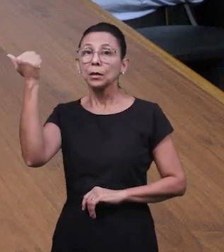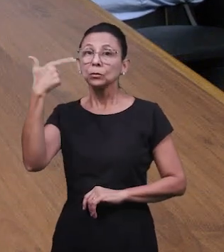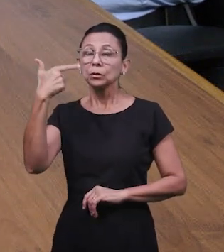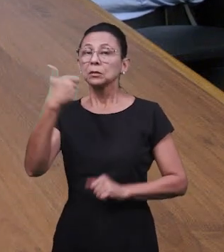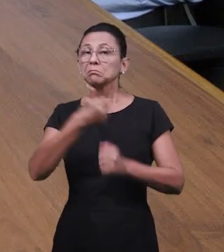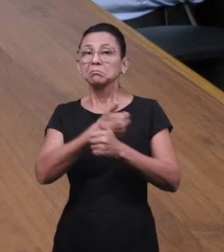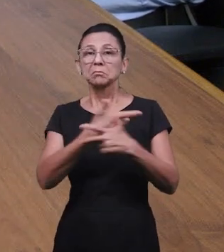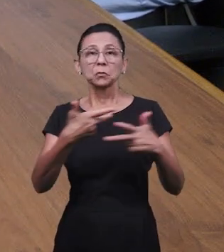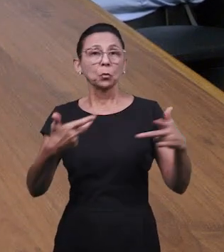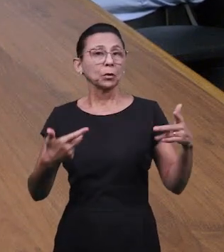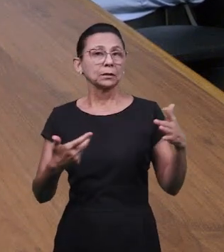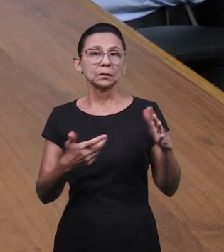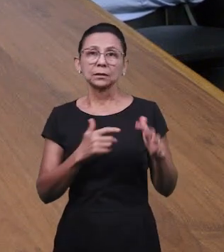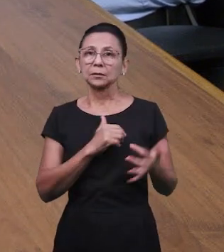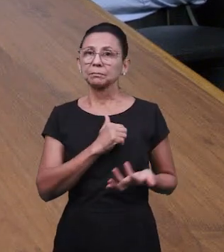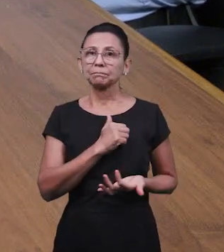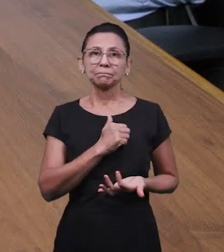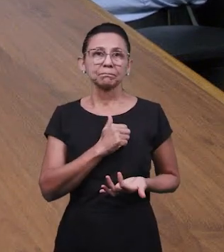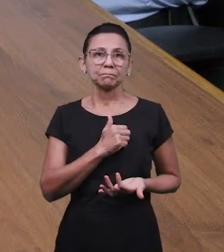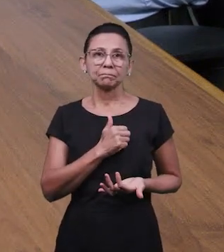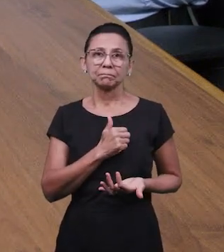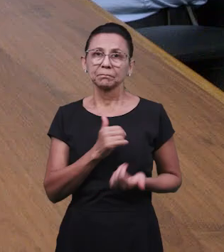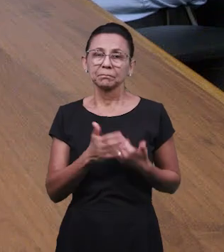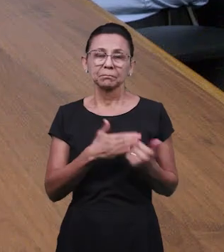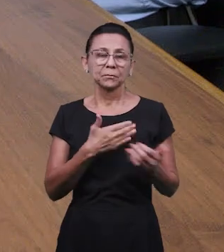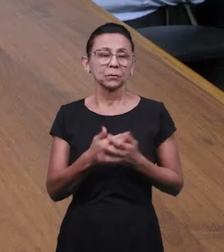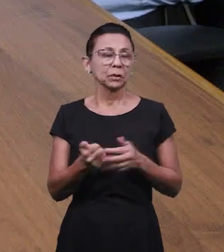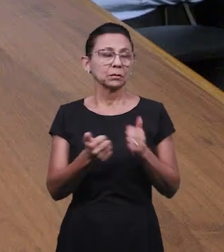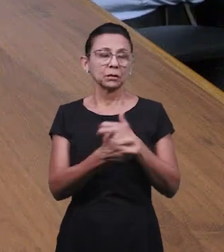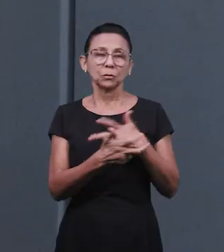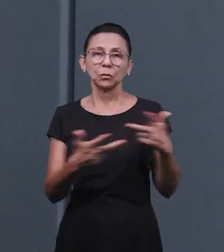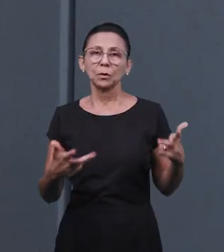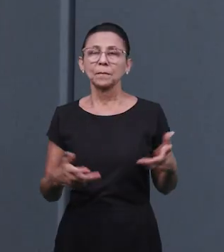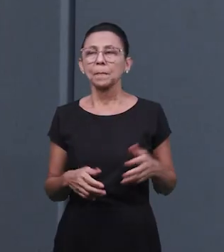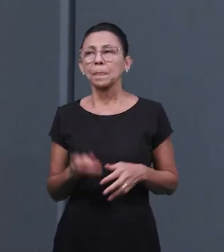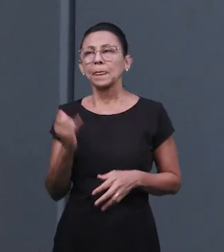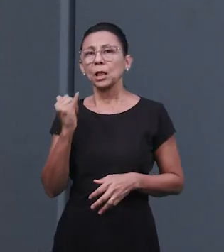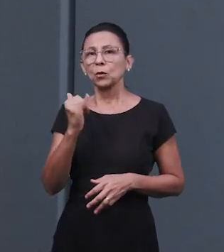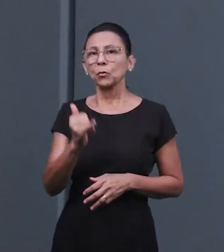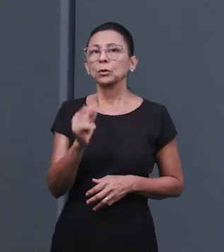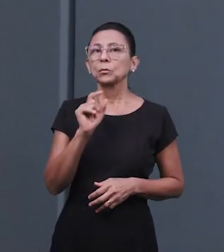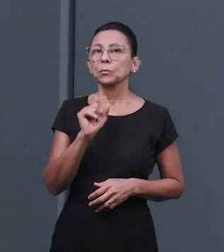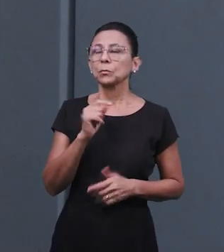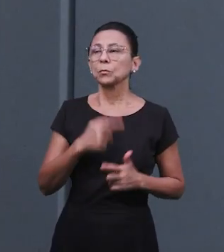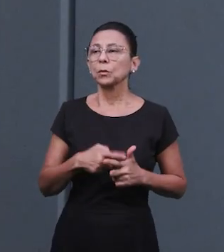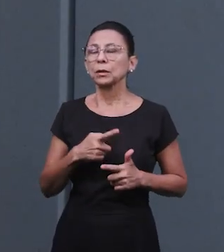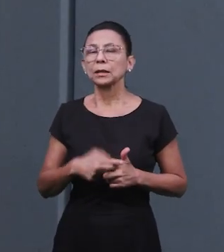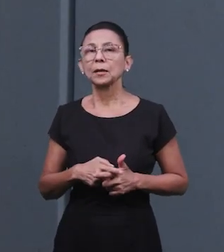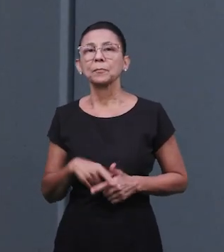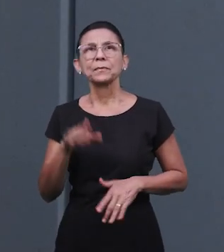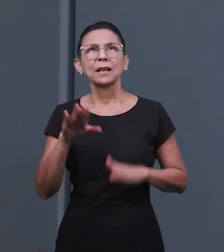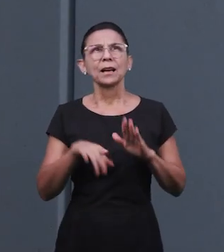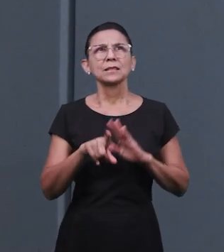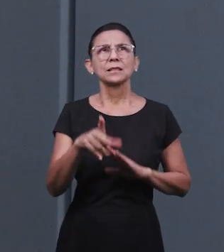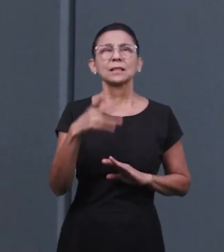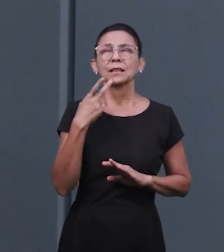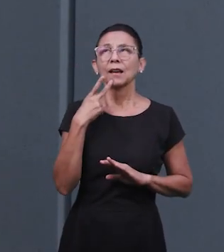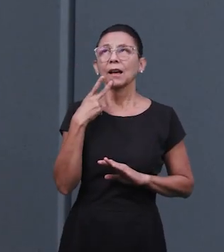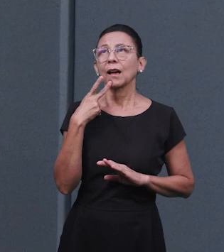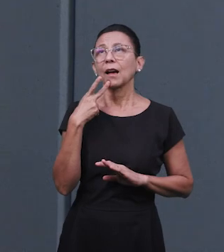coisas. E é tão maravilhoso que, de fato, eu estou dizendo isso porque às vezes a pessoa pode querer correr para contar uma coisa